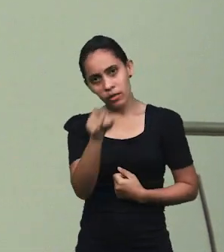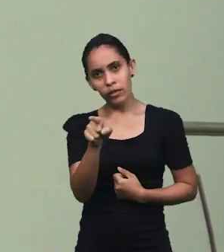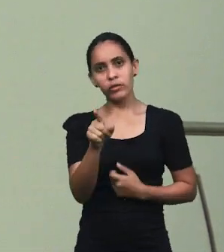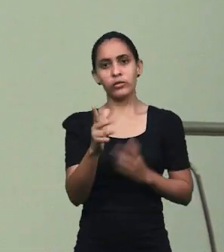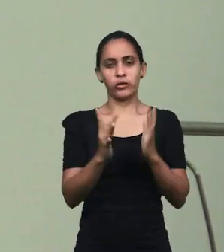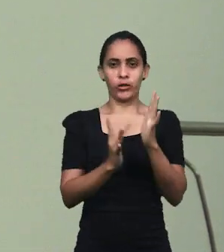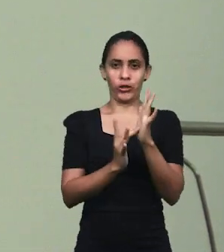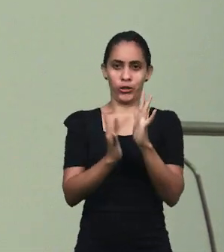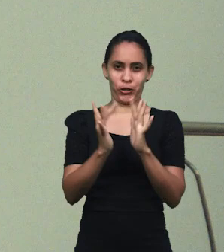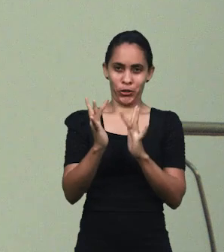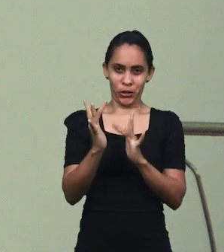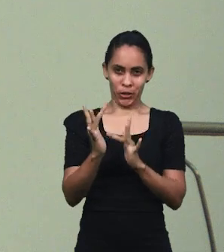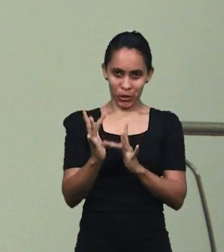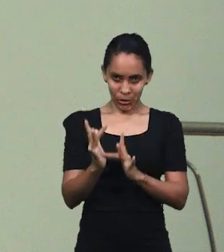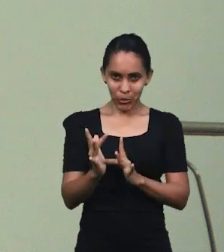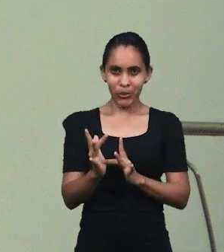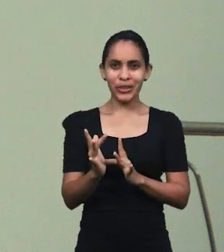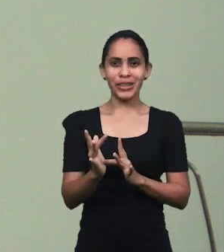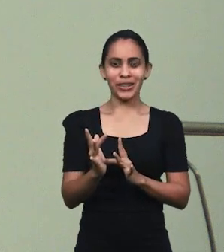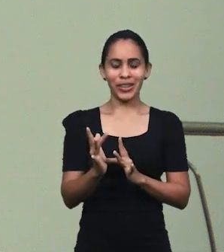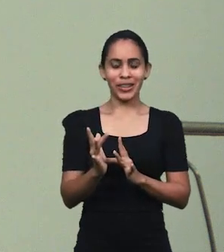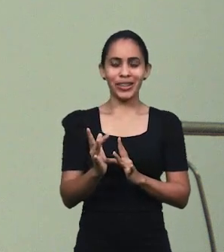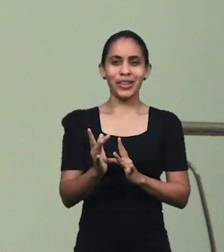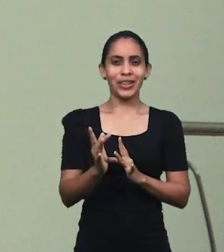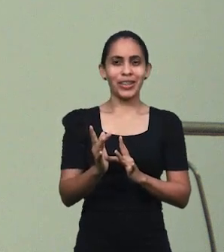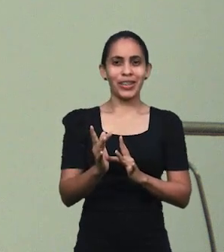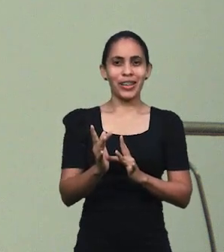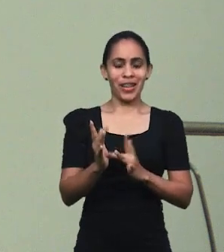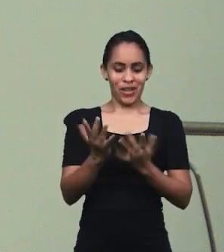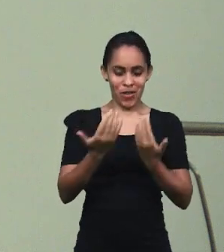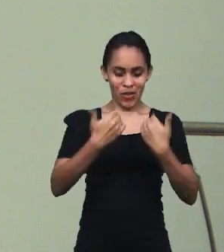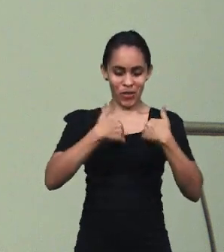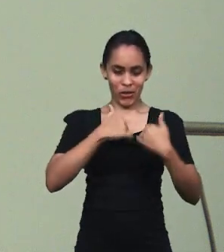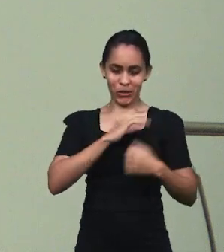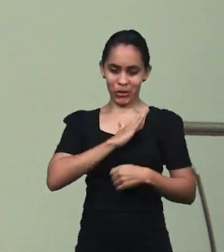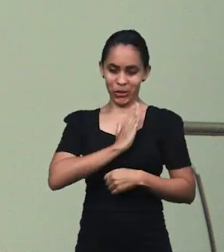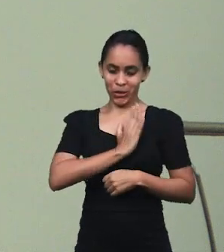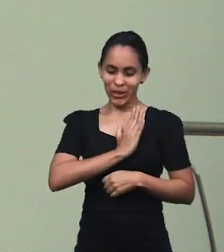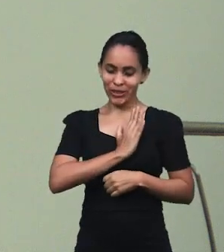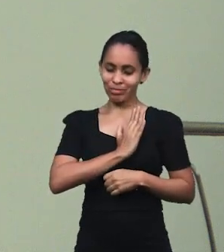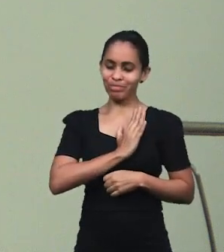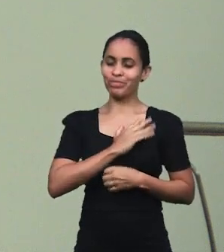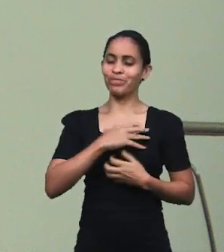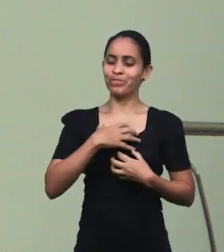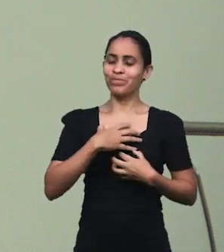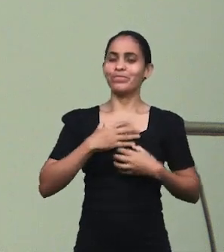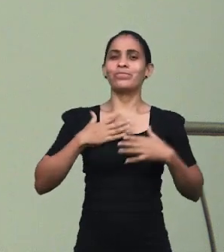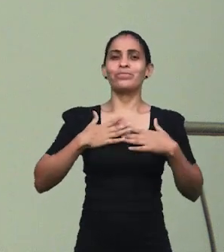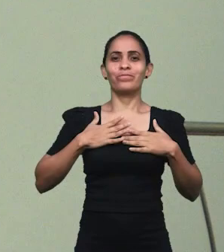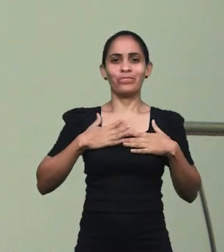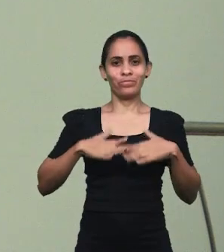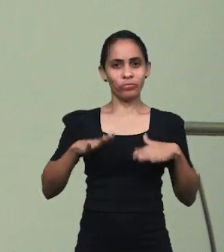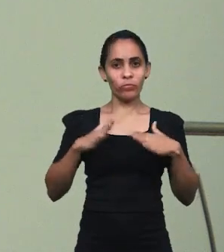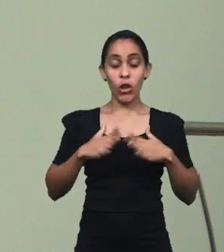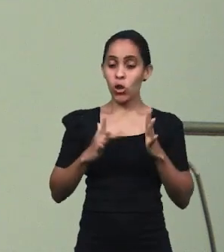E é justamente onde Jesus habita espiritualmente. Onde Jesus está,